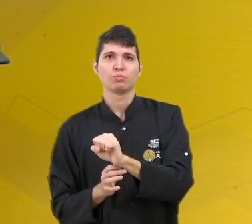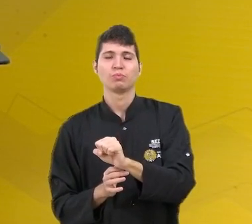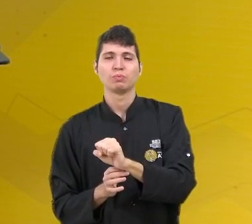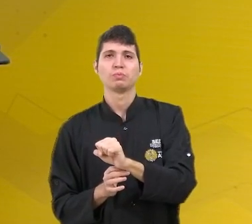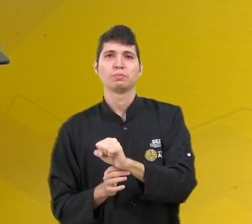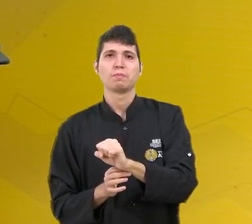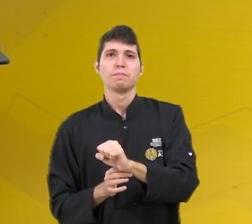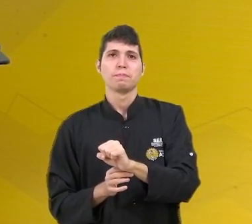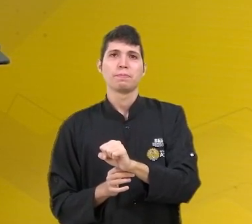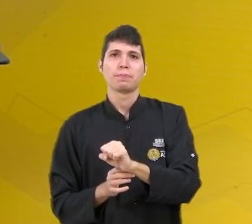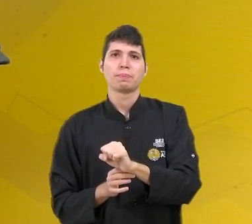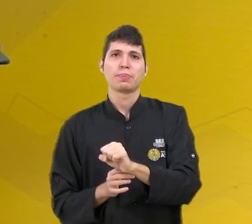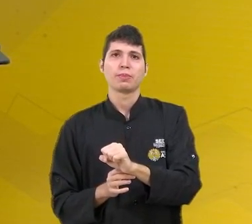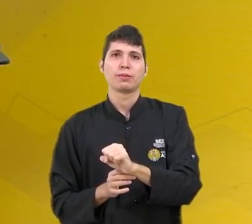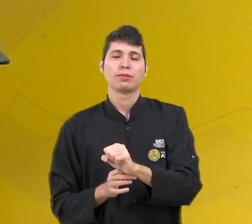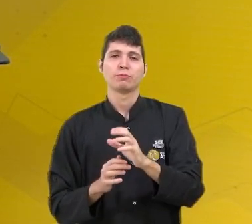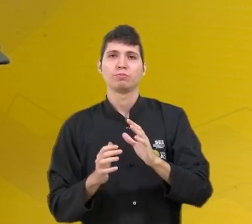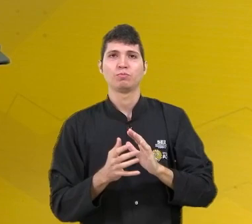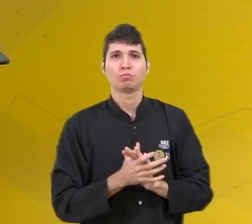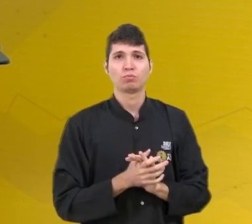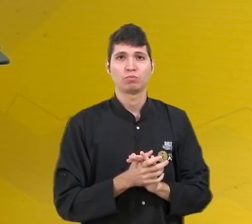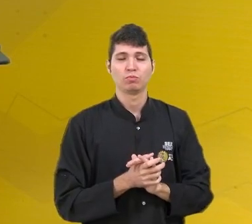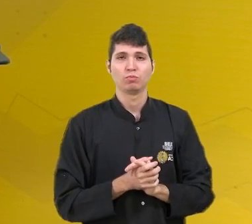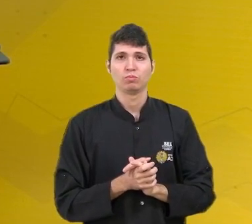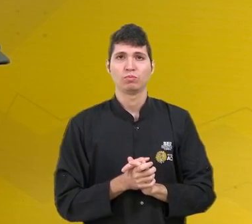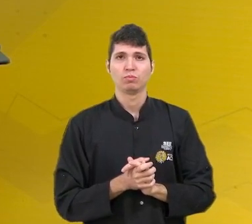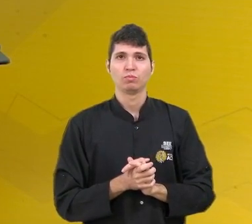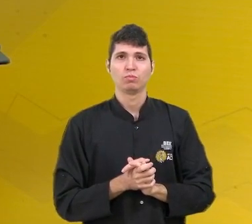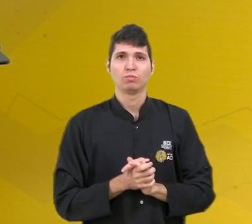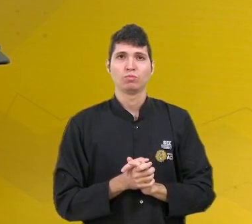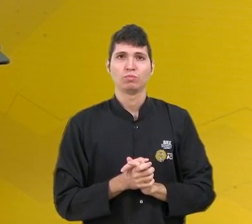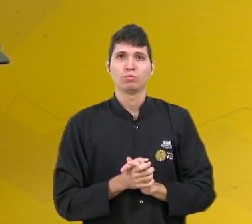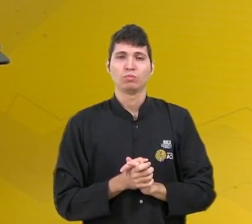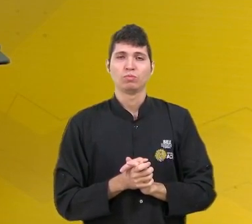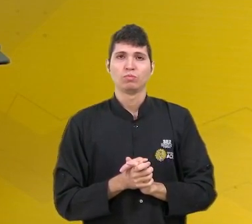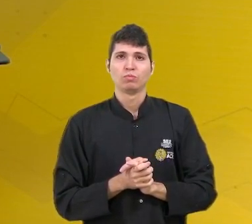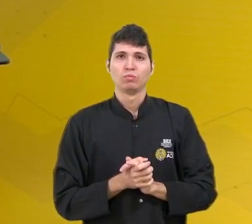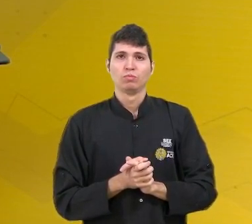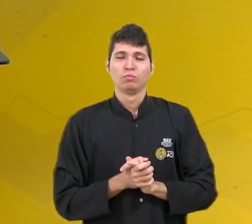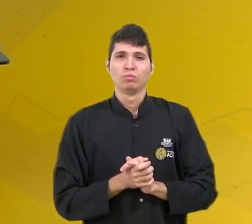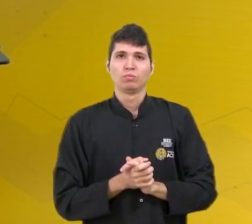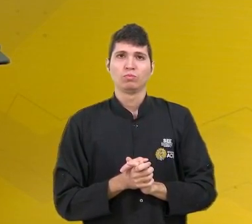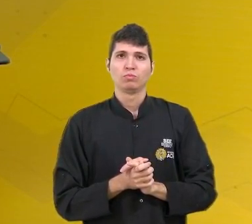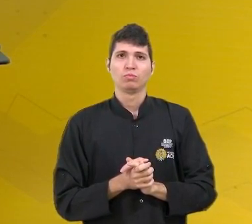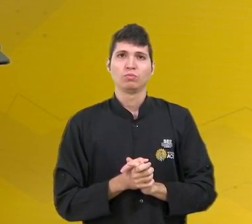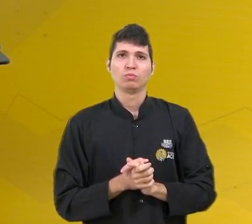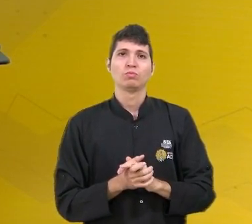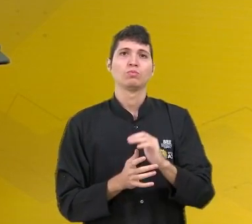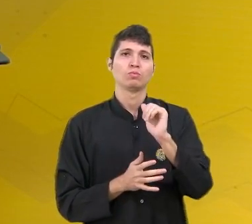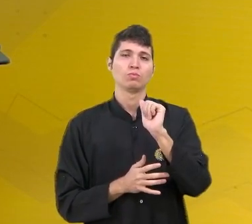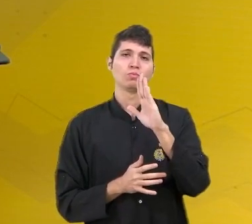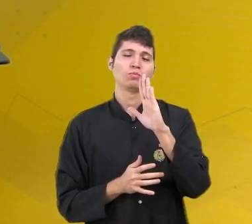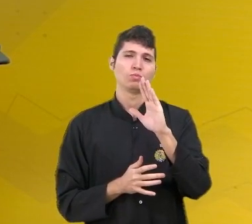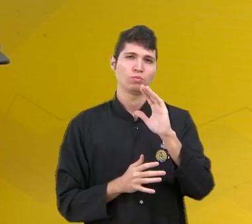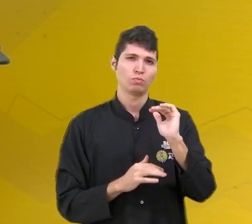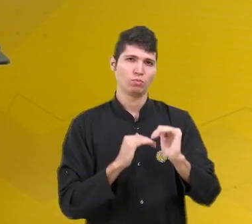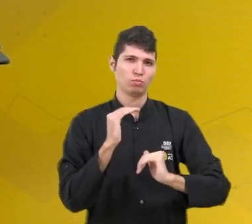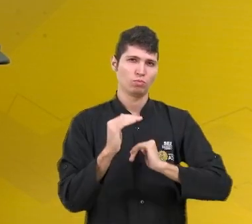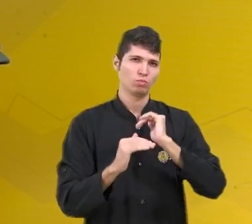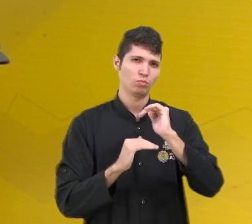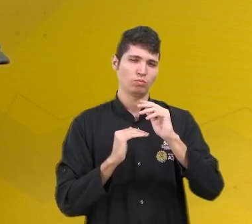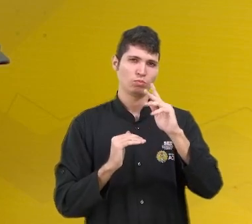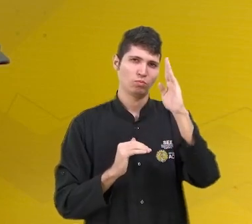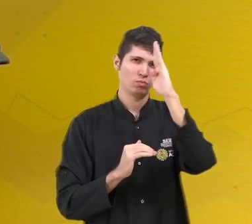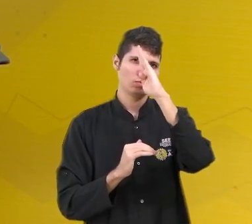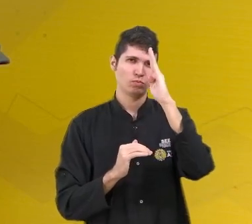maioria, do Centro-Sul, e ali regionalizaram como os estados que são considerados os mais desenvolvidos no Brasil, tanto que ele cita